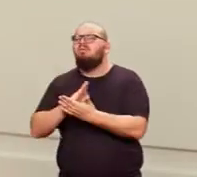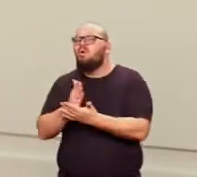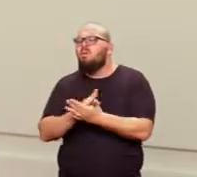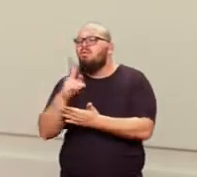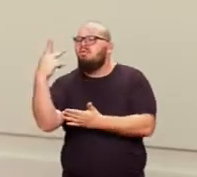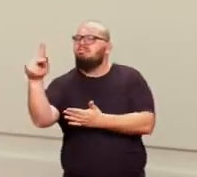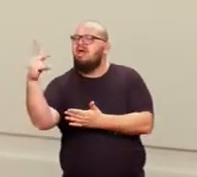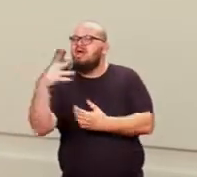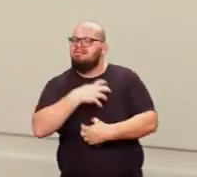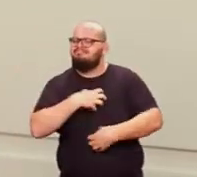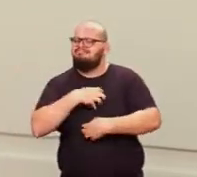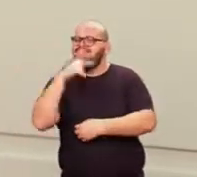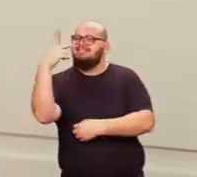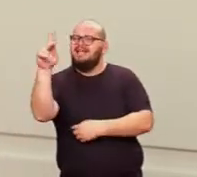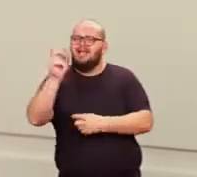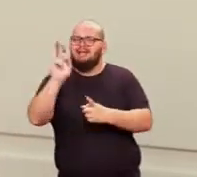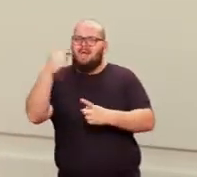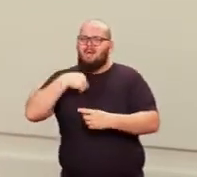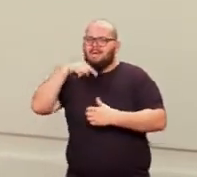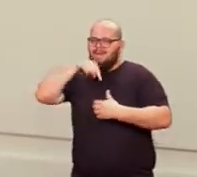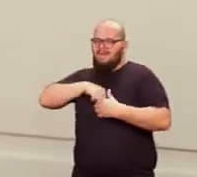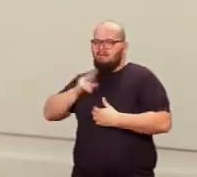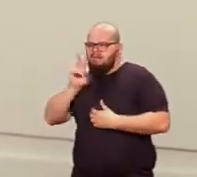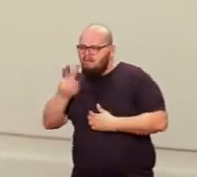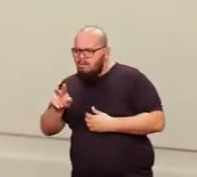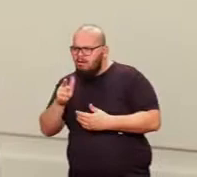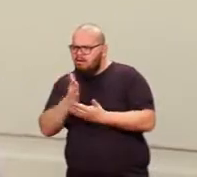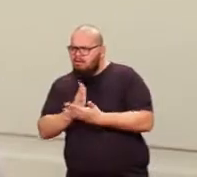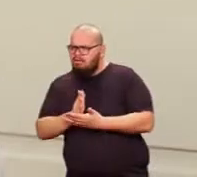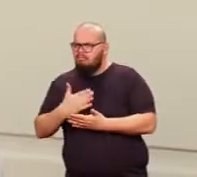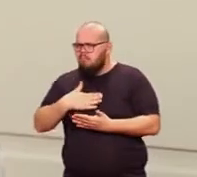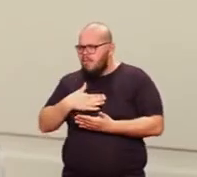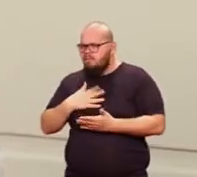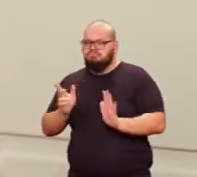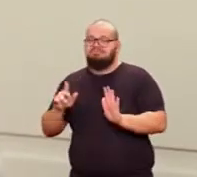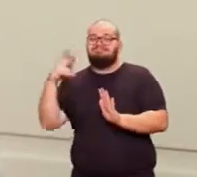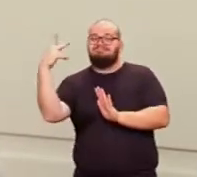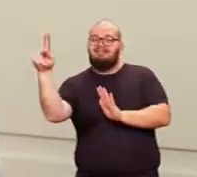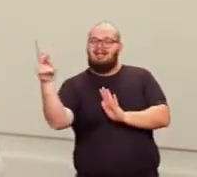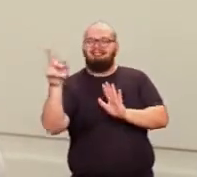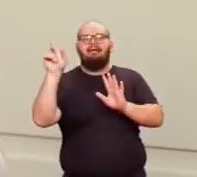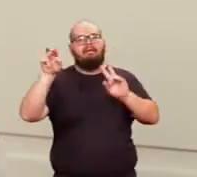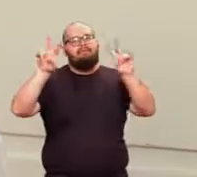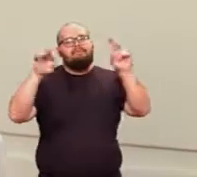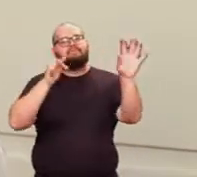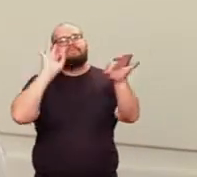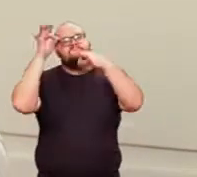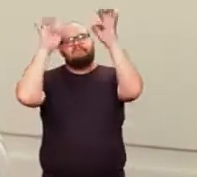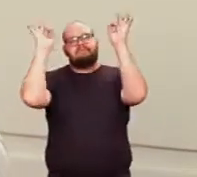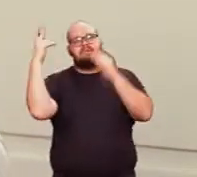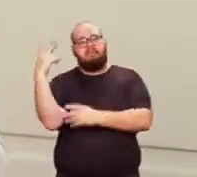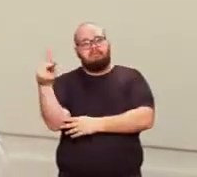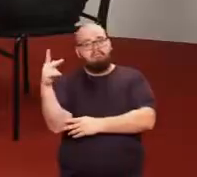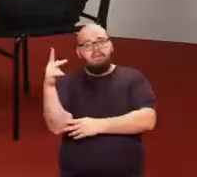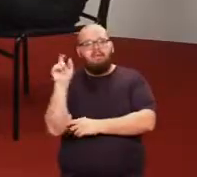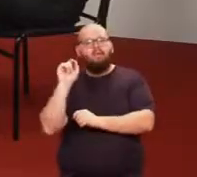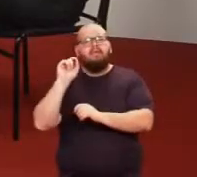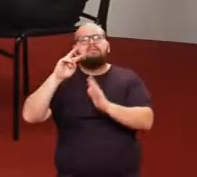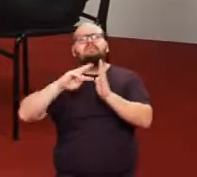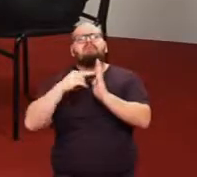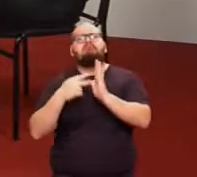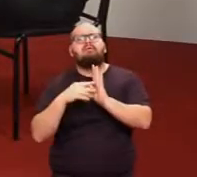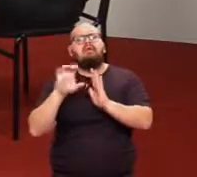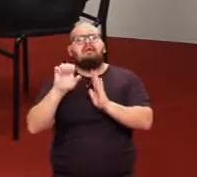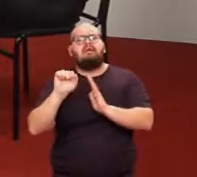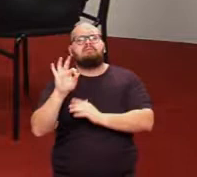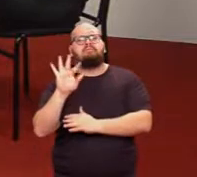que realmente incomoda esse paciente, em se tratando de estética, né? Nada de função. Sim. Se tratando de estética, a gente tem